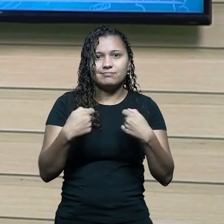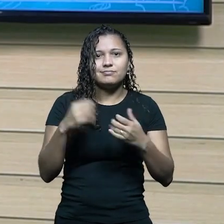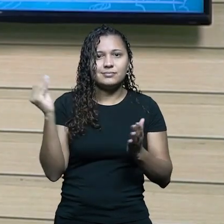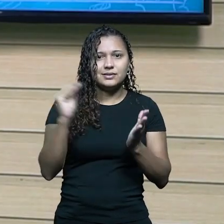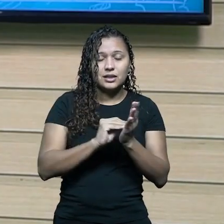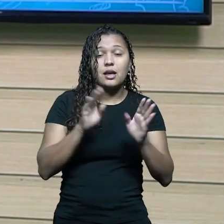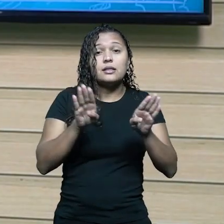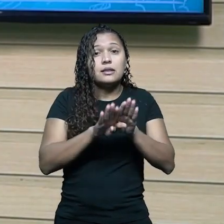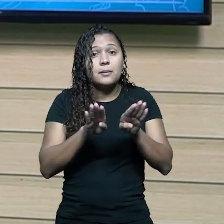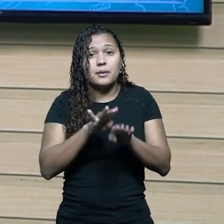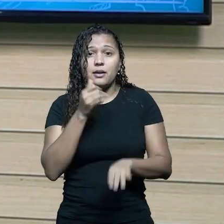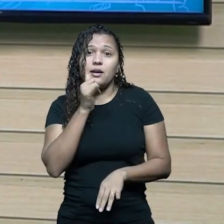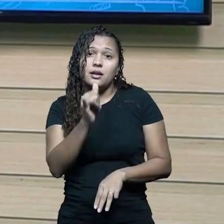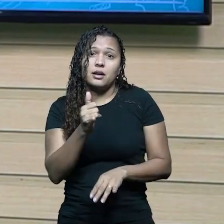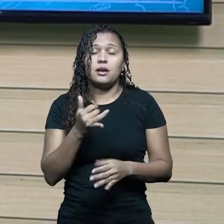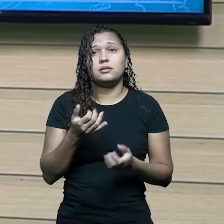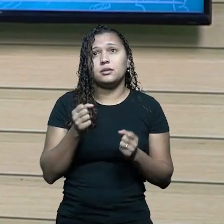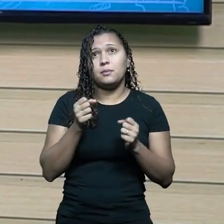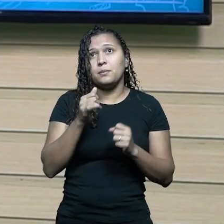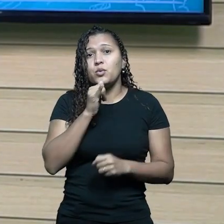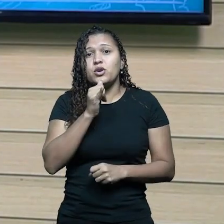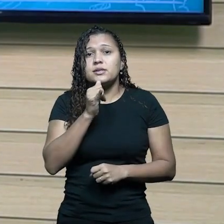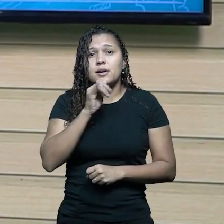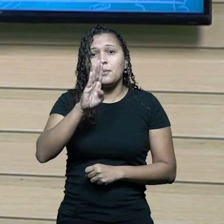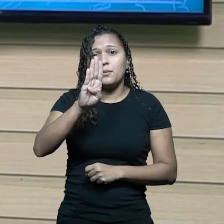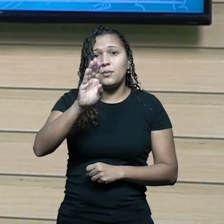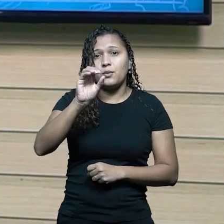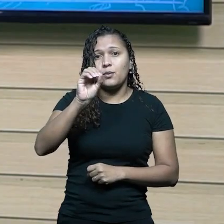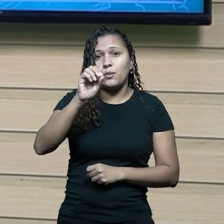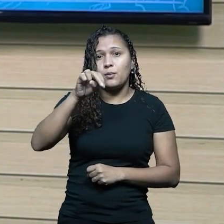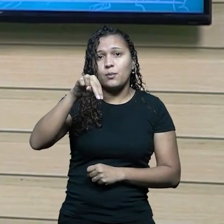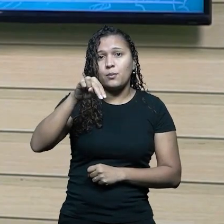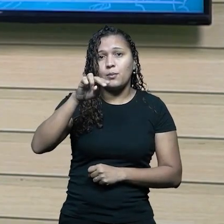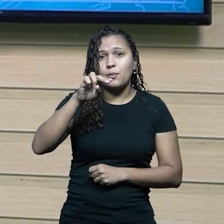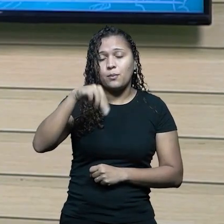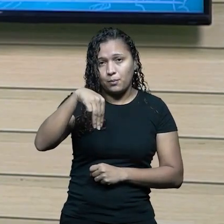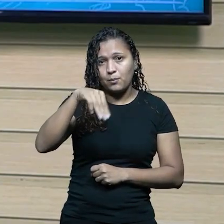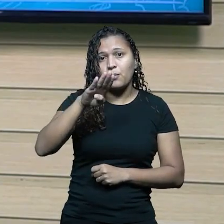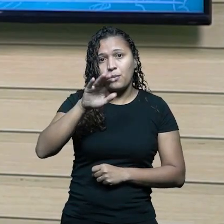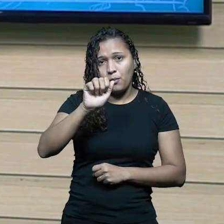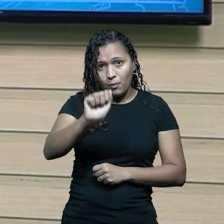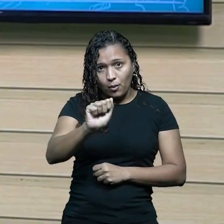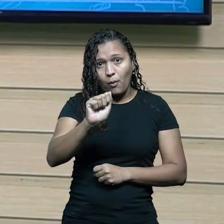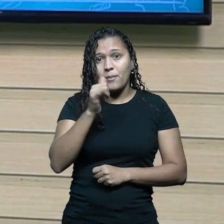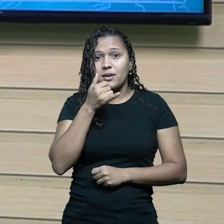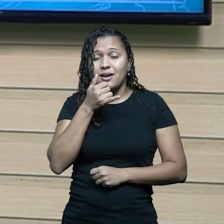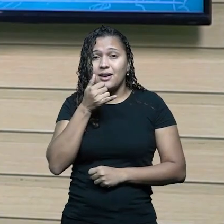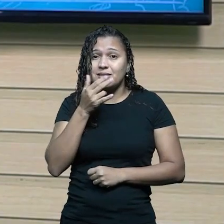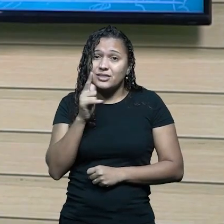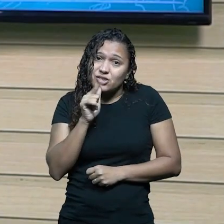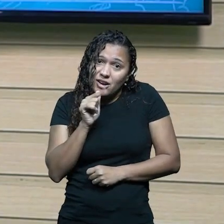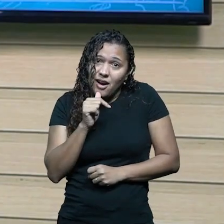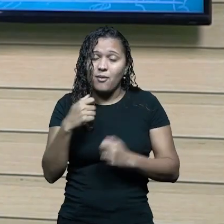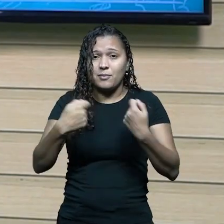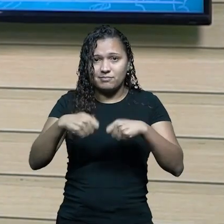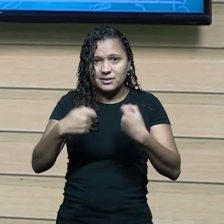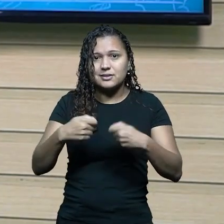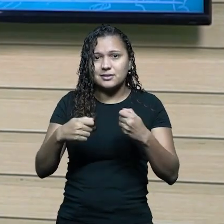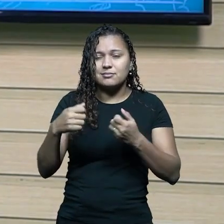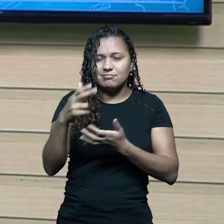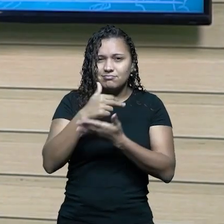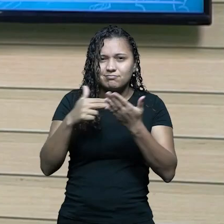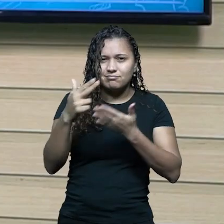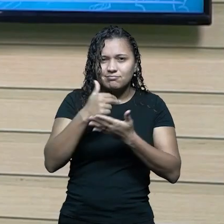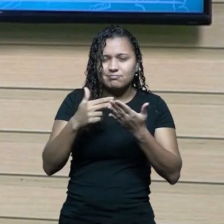e ainda a parte elétrica. Como eu falei, uma bomba d'água precisa da parte elétrica e essa parte também será